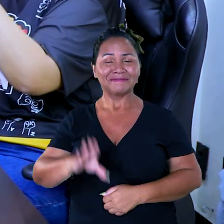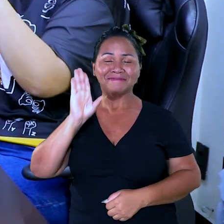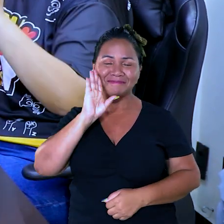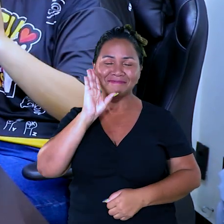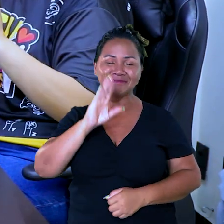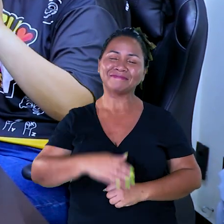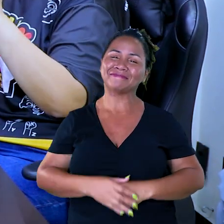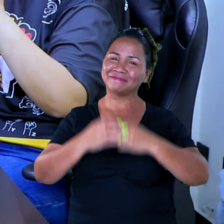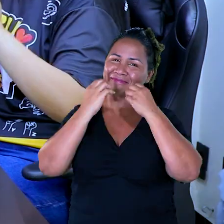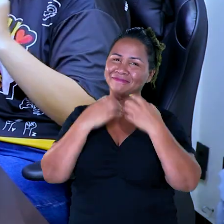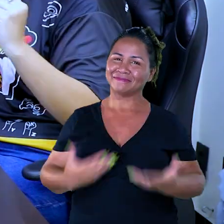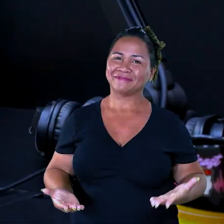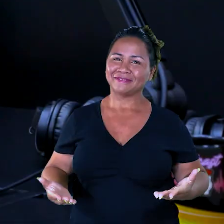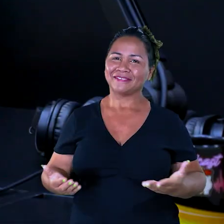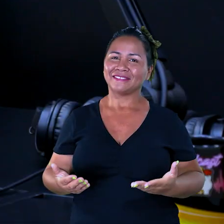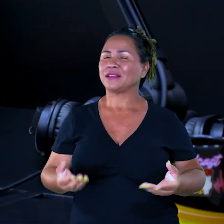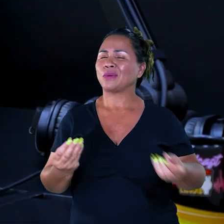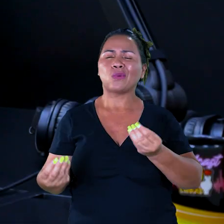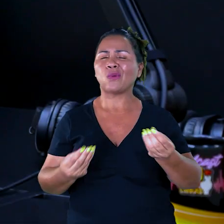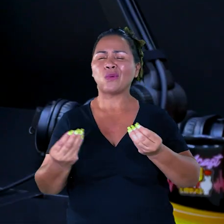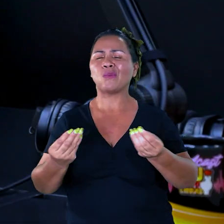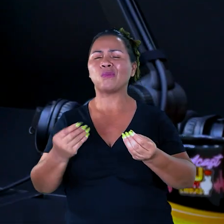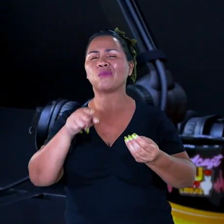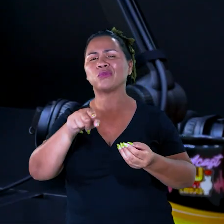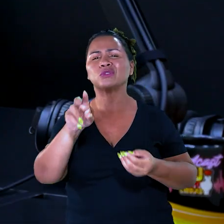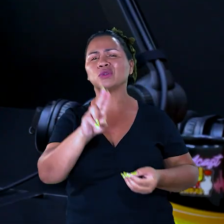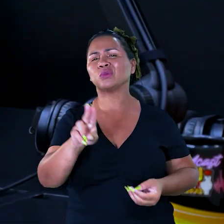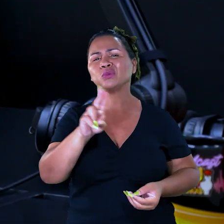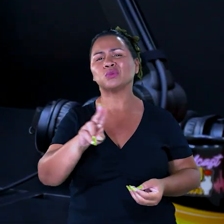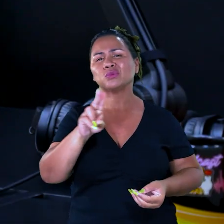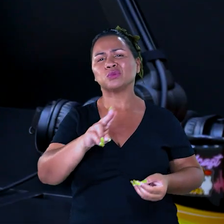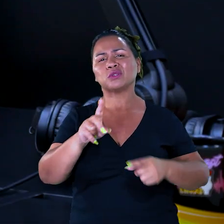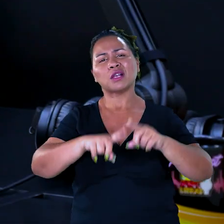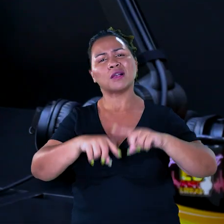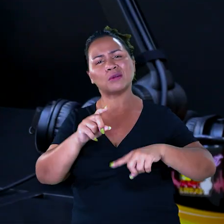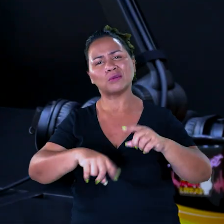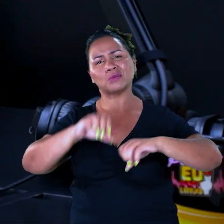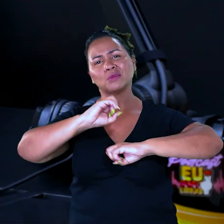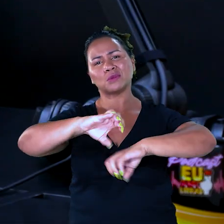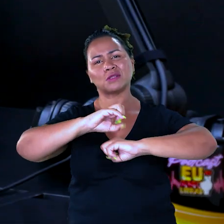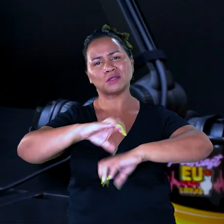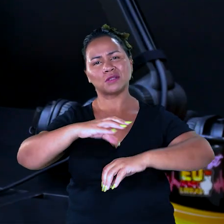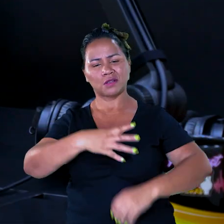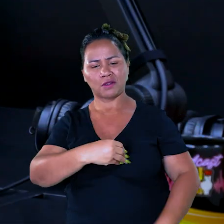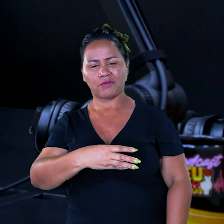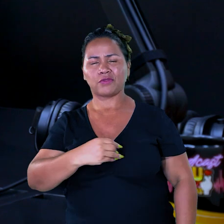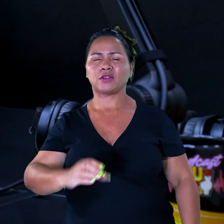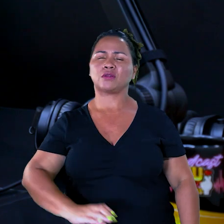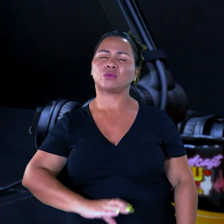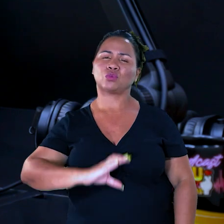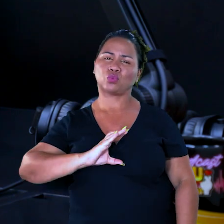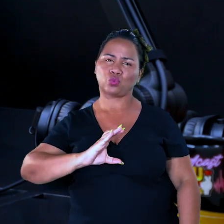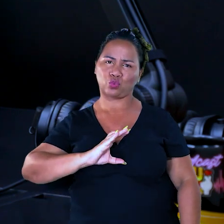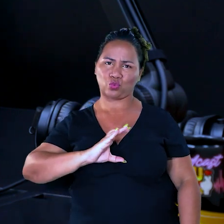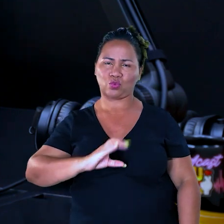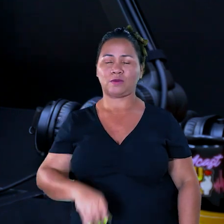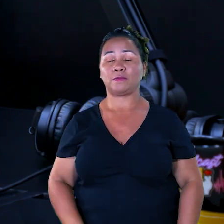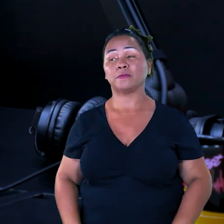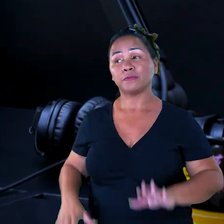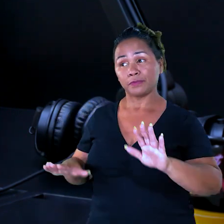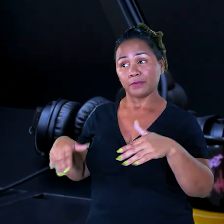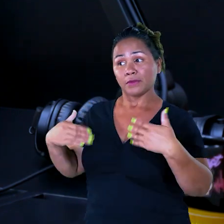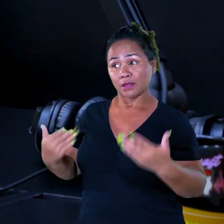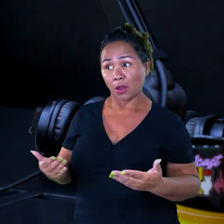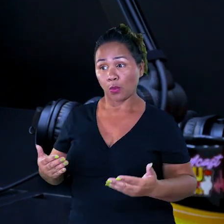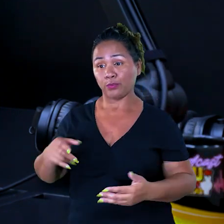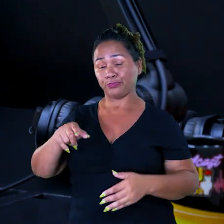não dá para trazê-los para baixo. Não. A gente trabalha, assim, a gente tem os mesmos recursos com os surdos, né? Agora,